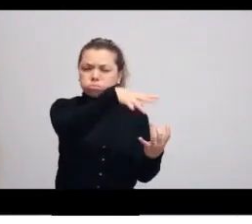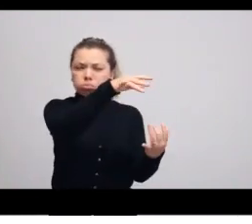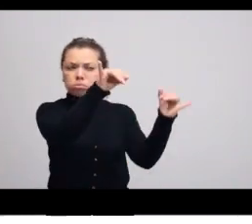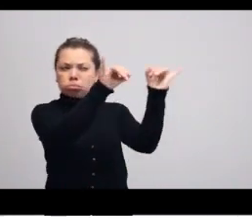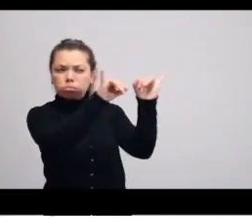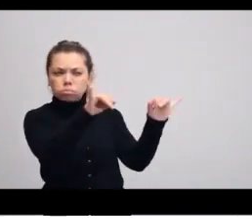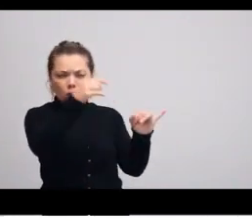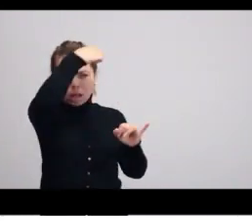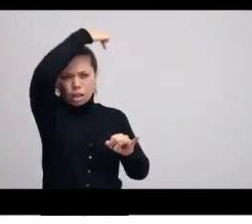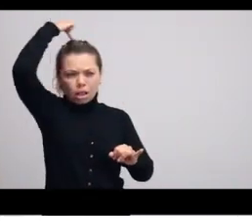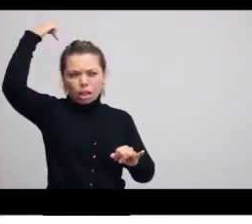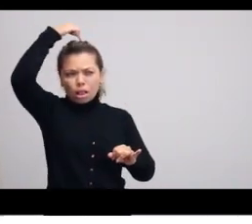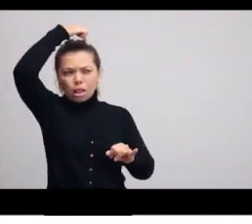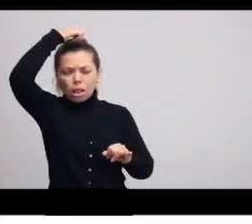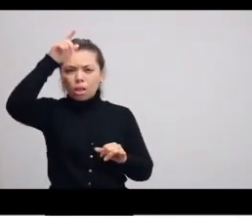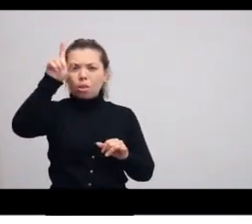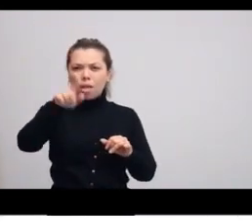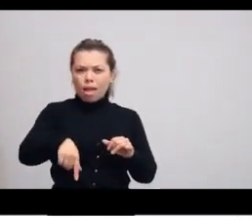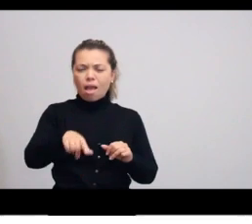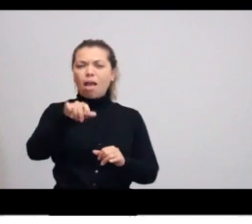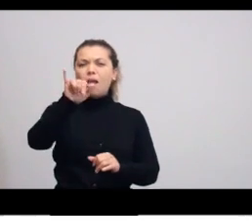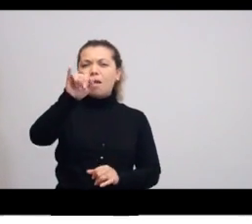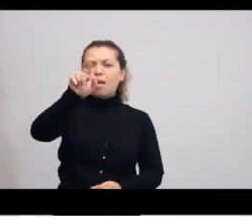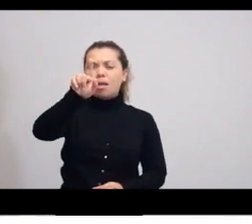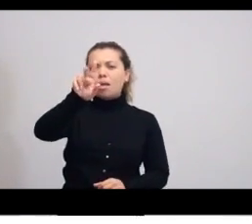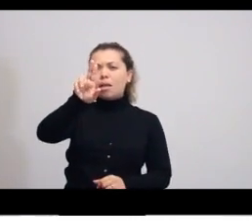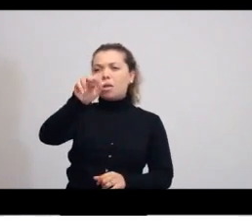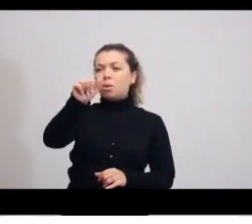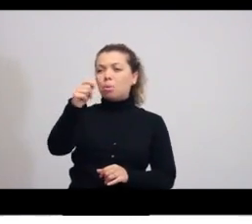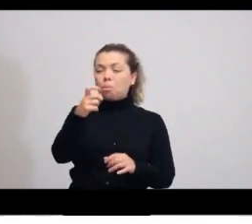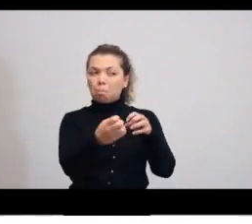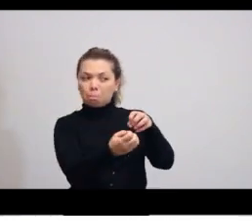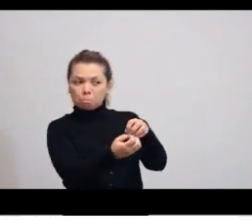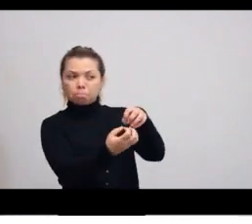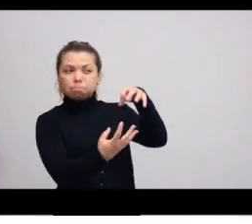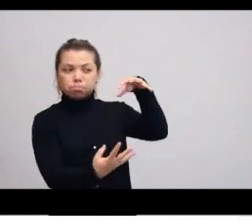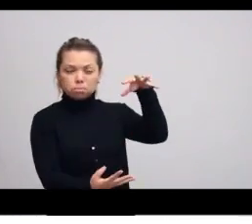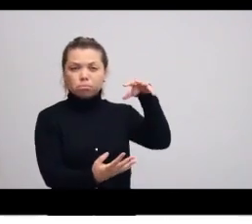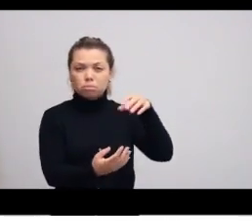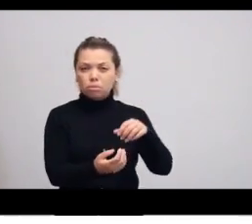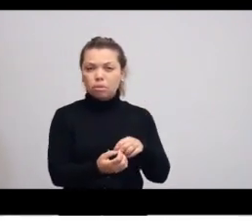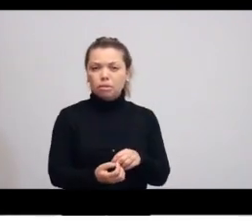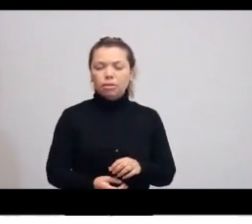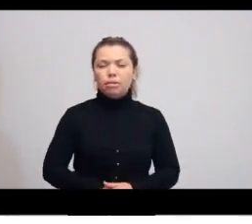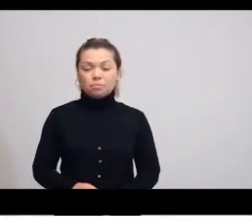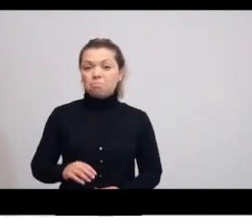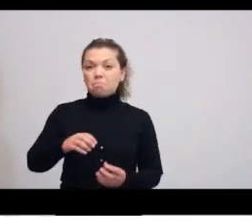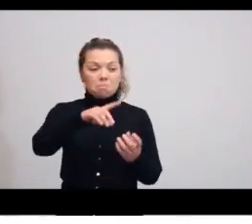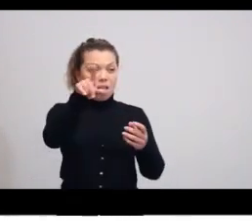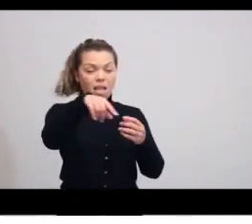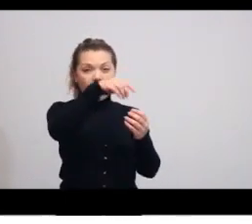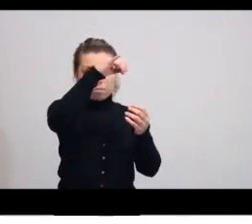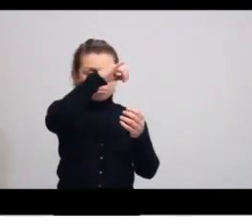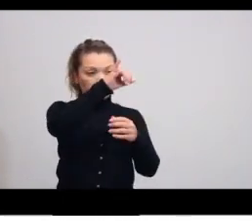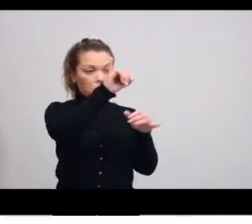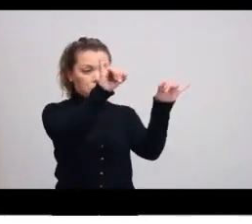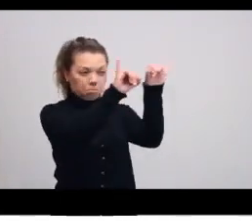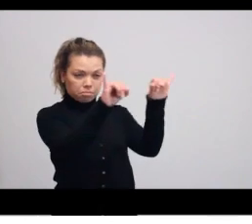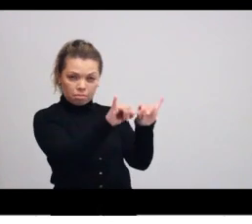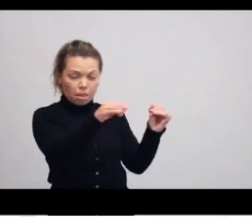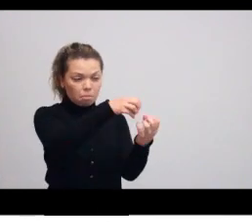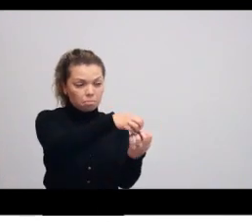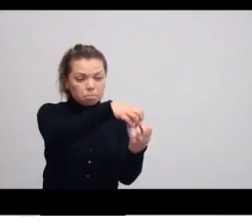1.978.795 km², ou quase 82 mil alqueires paulistas. E está cravada no maior trecho